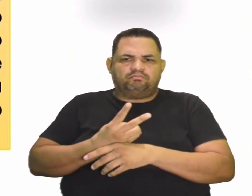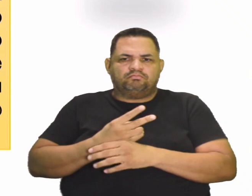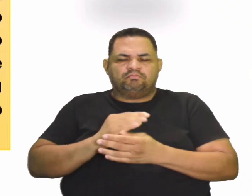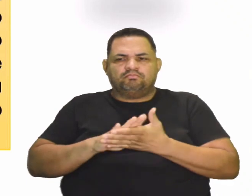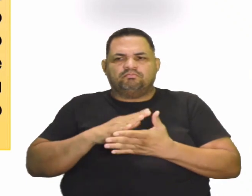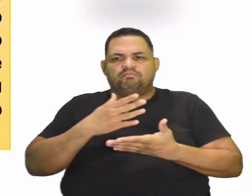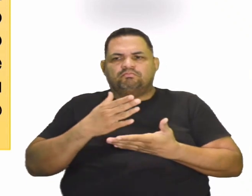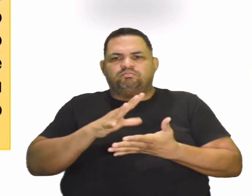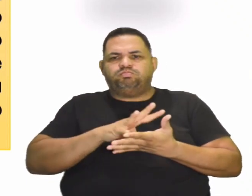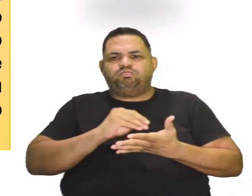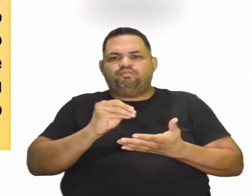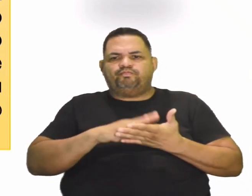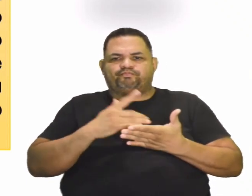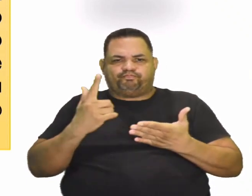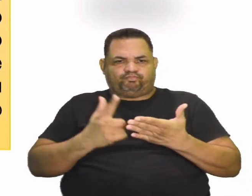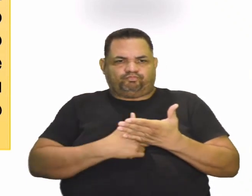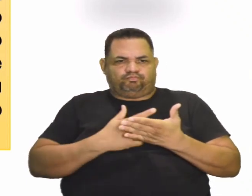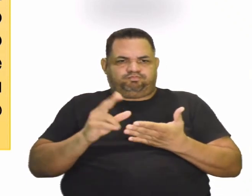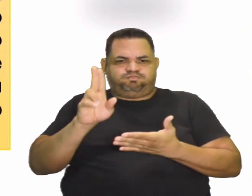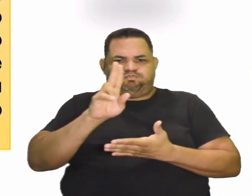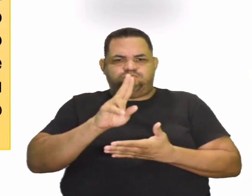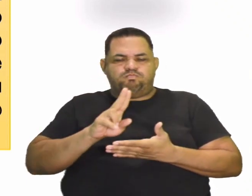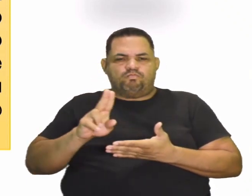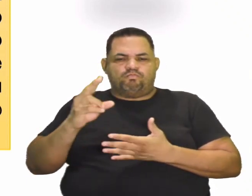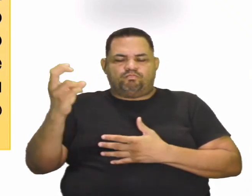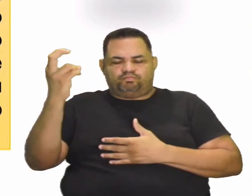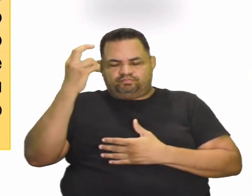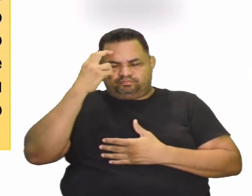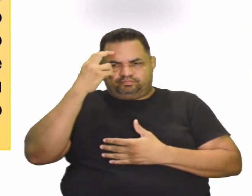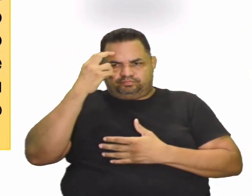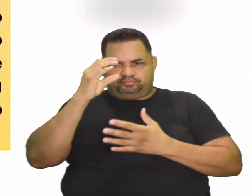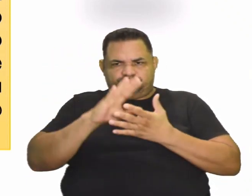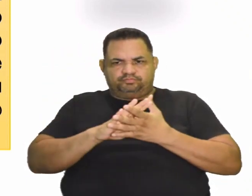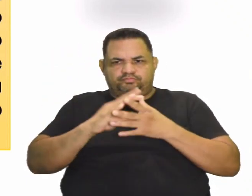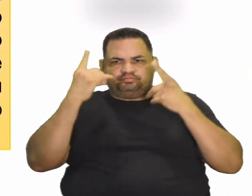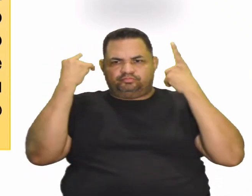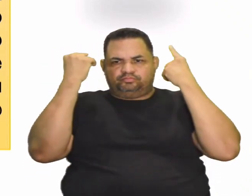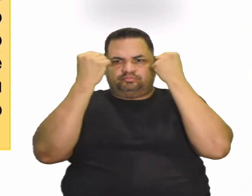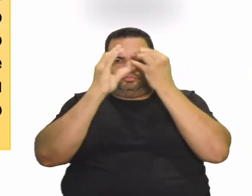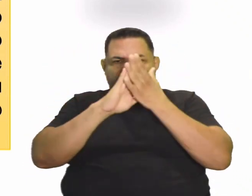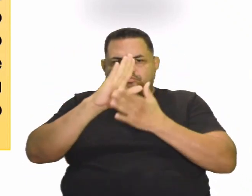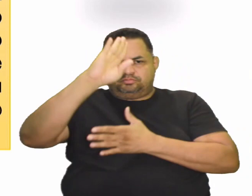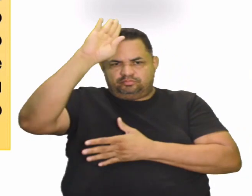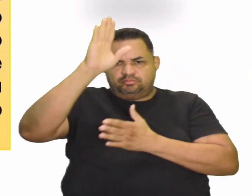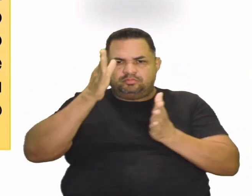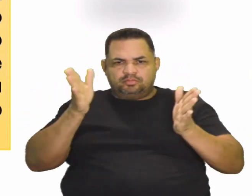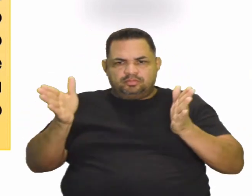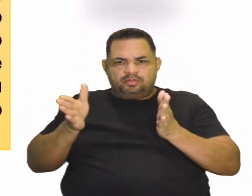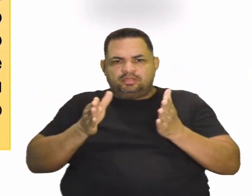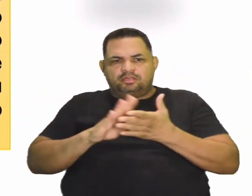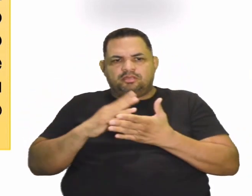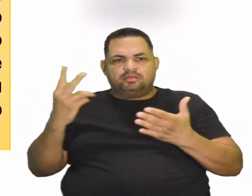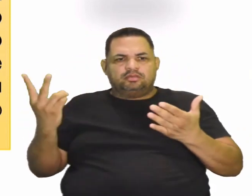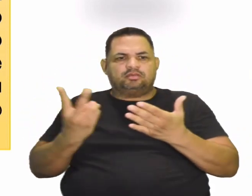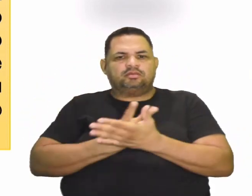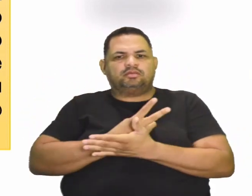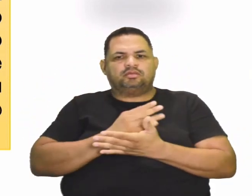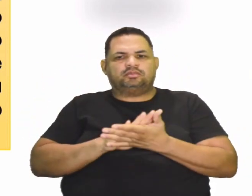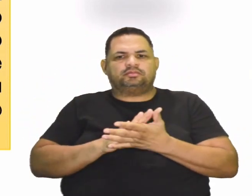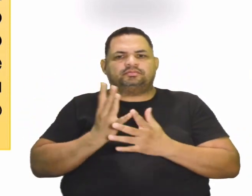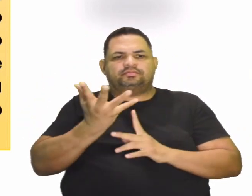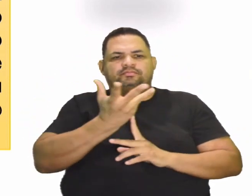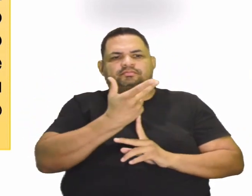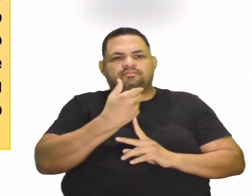reproduzir obras com a cultura clássica greco-romana, mas nesse período ocorreram o quê? No campo das